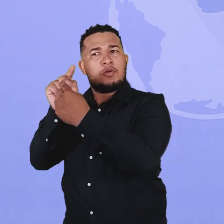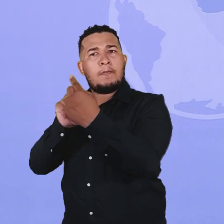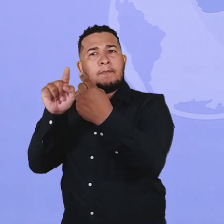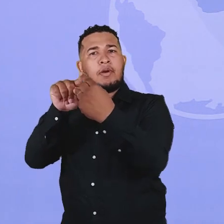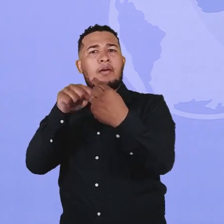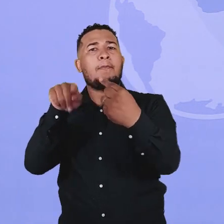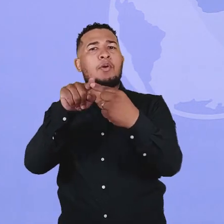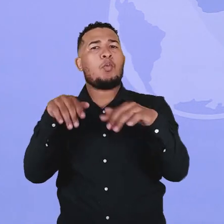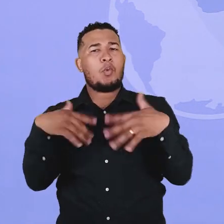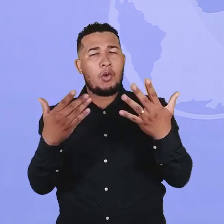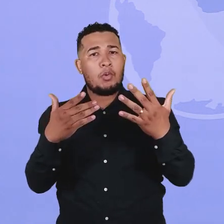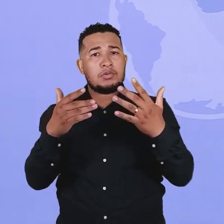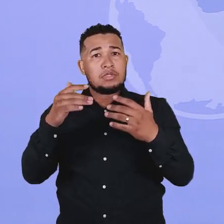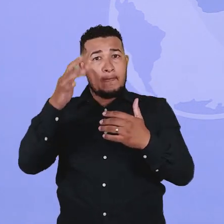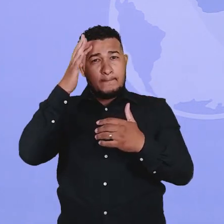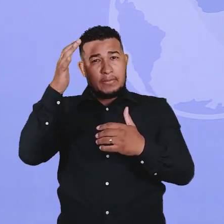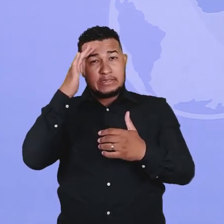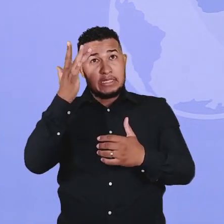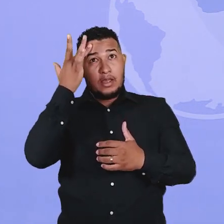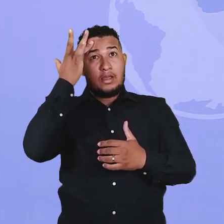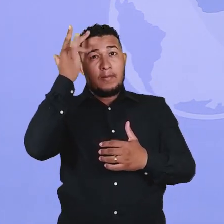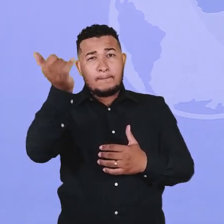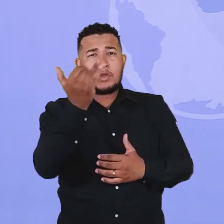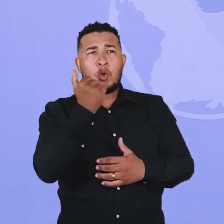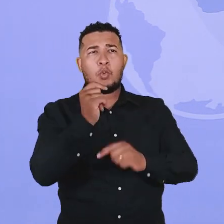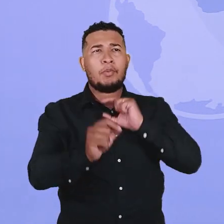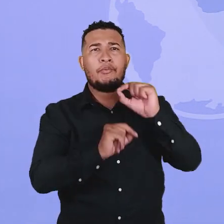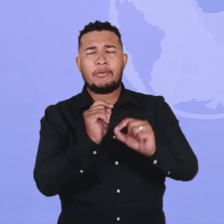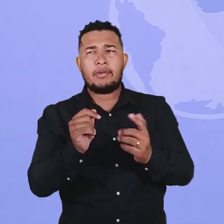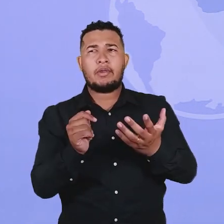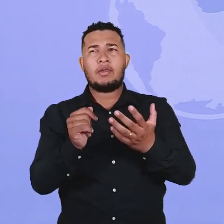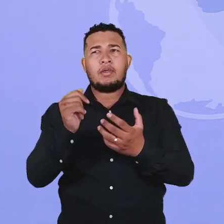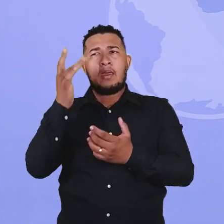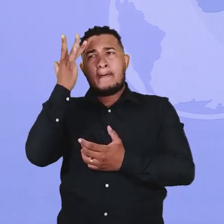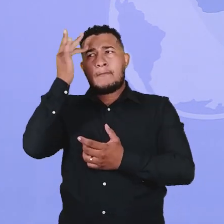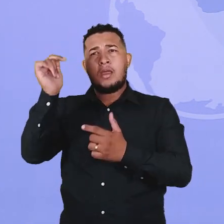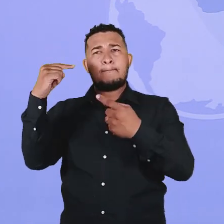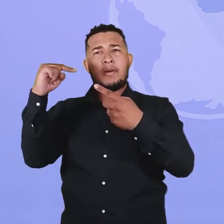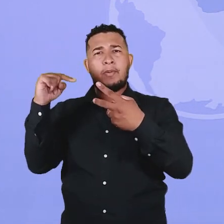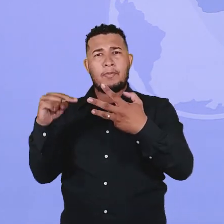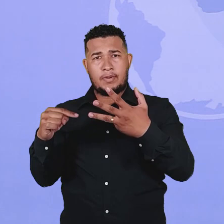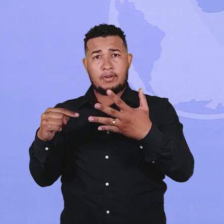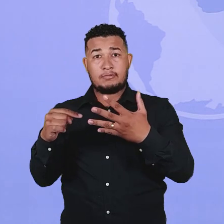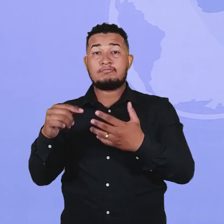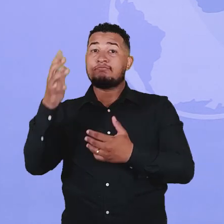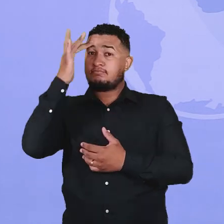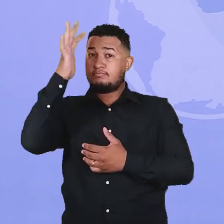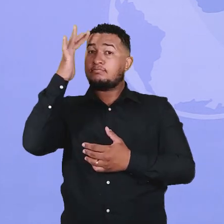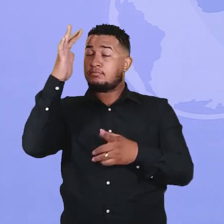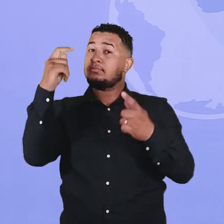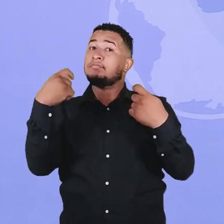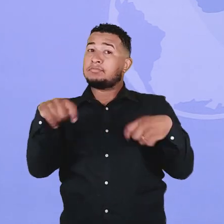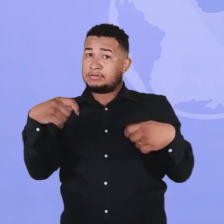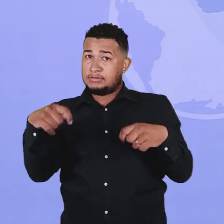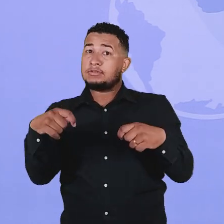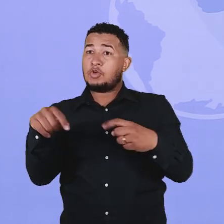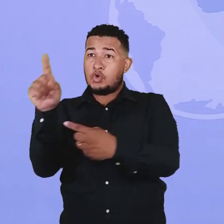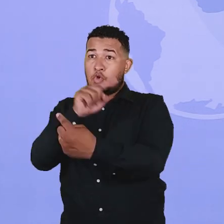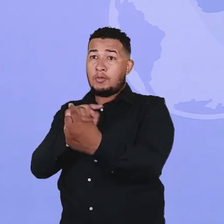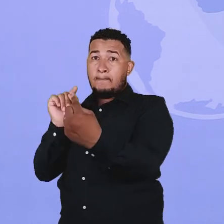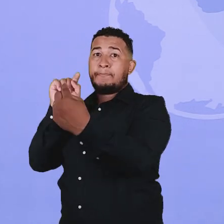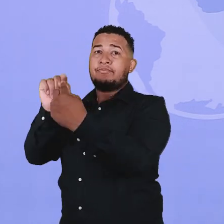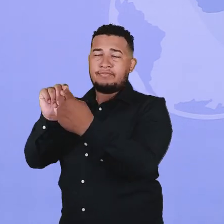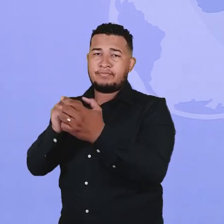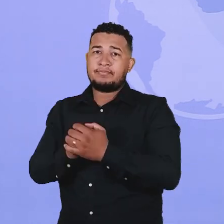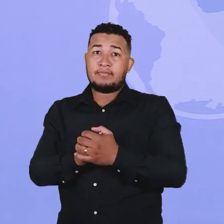ações? Será que você tem pensado na alimentação que você vai ter amanhã? Será que você tem projetado isso? Pense muito nisso.